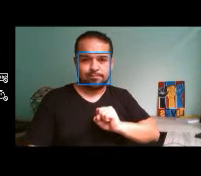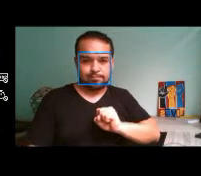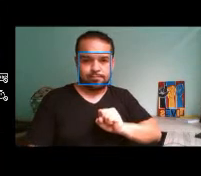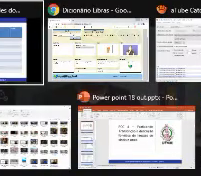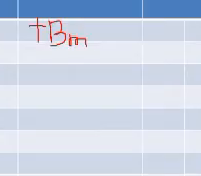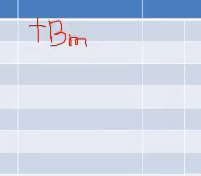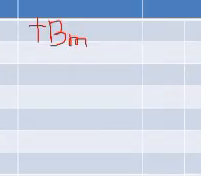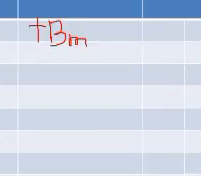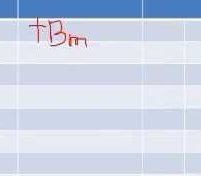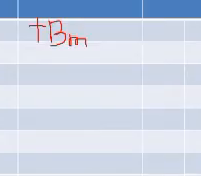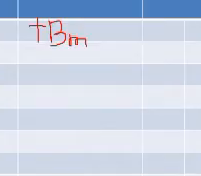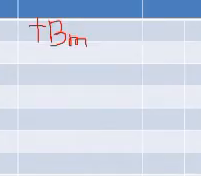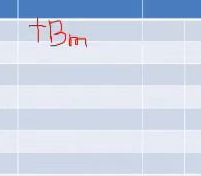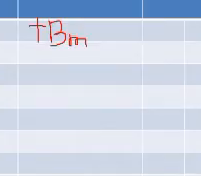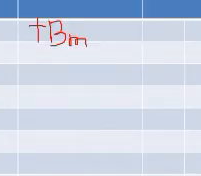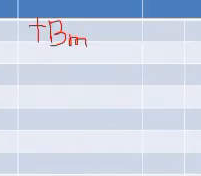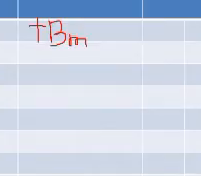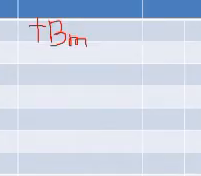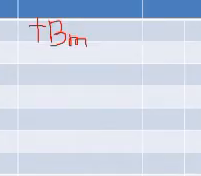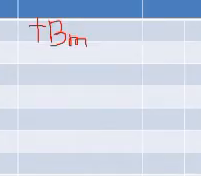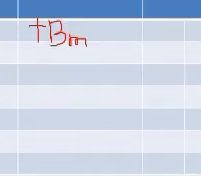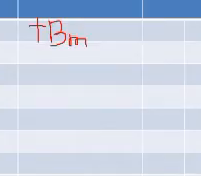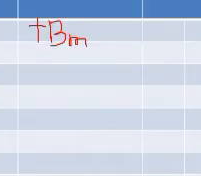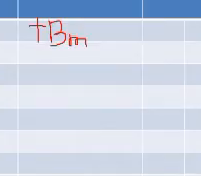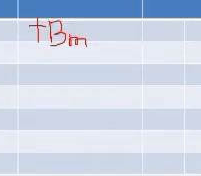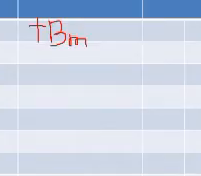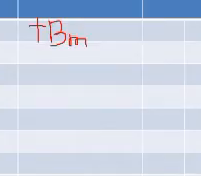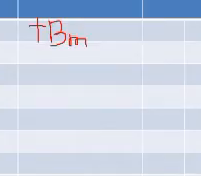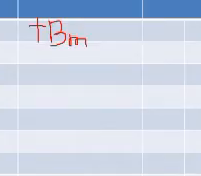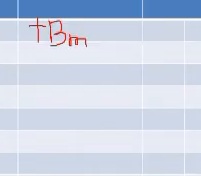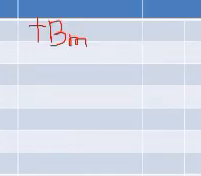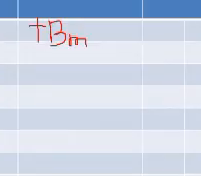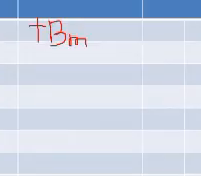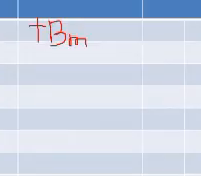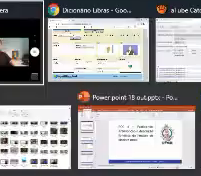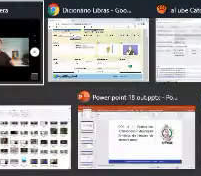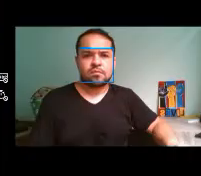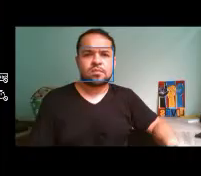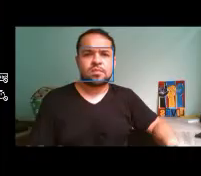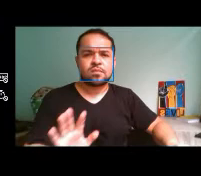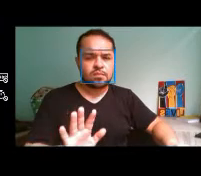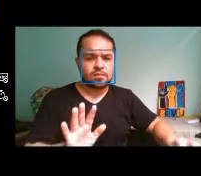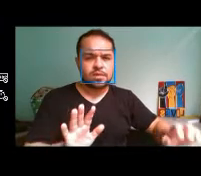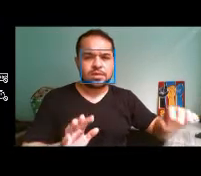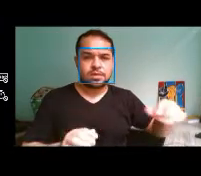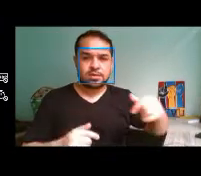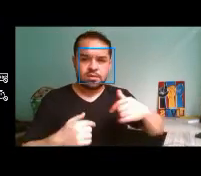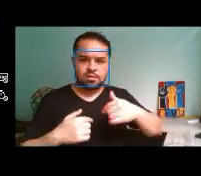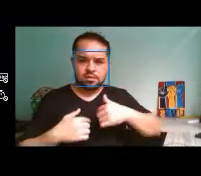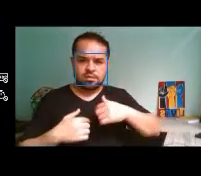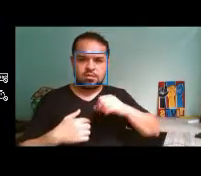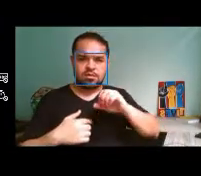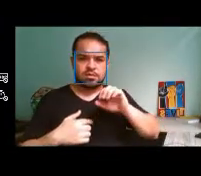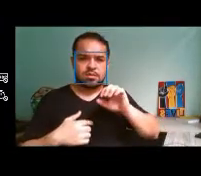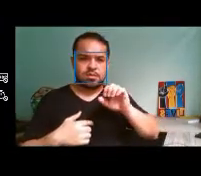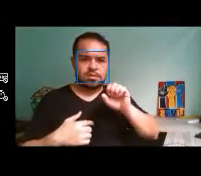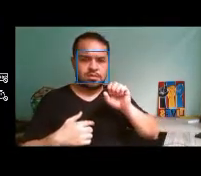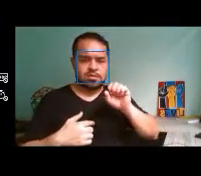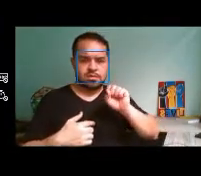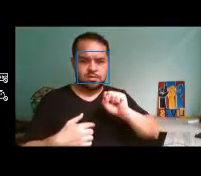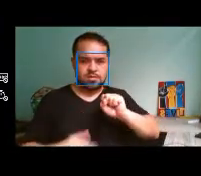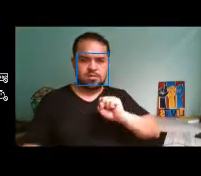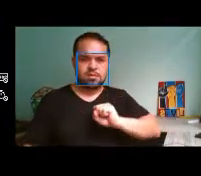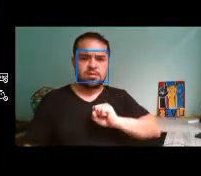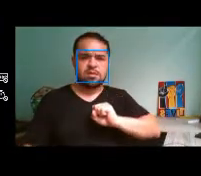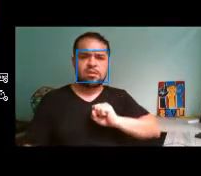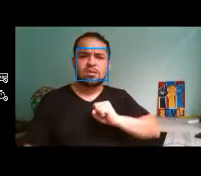E essa na localização, qual é o contato que ocorre, ou